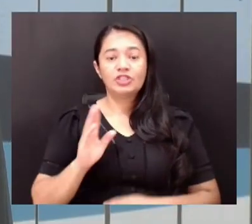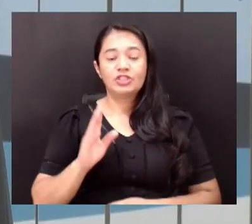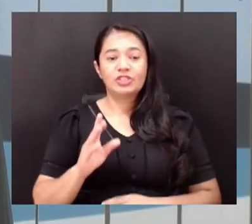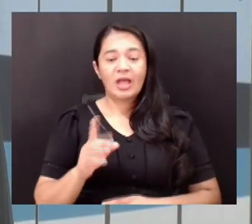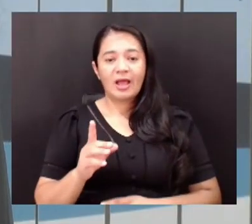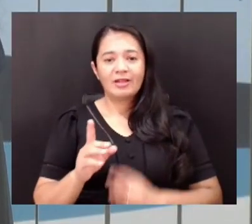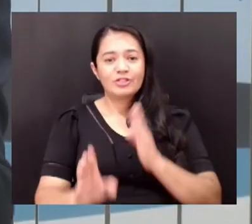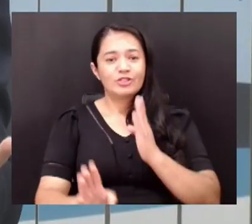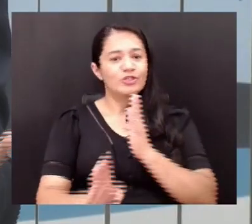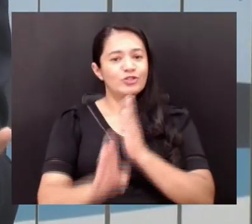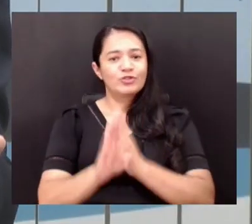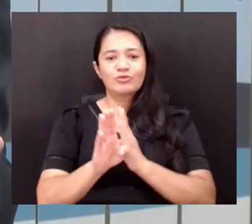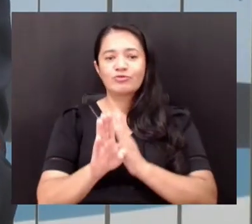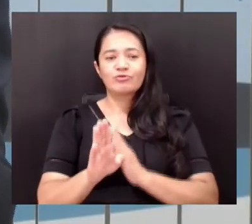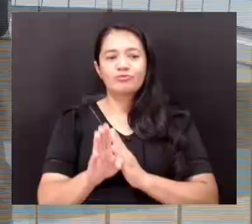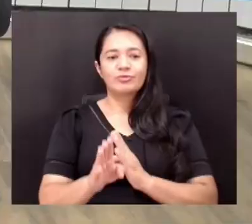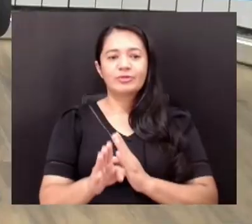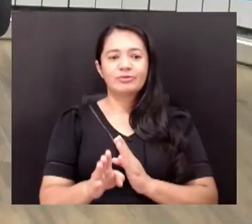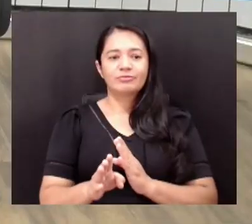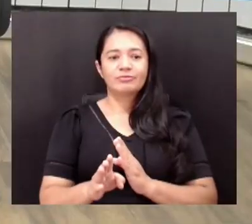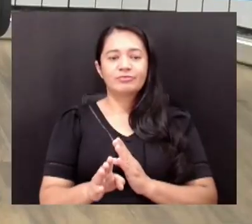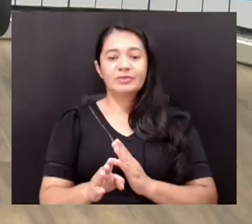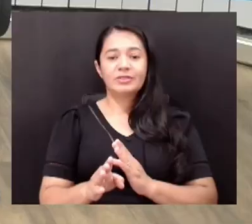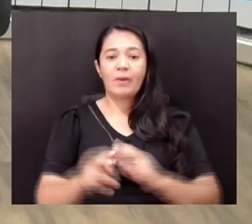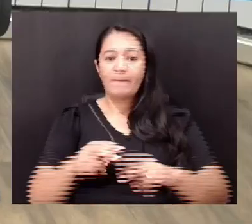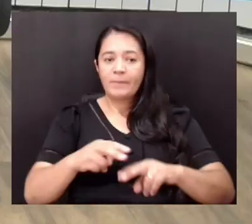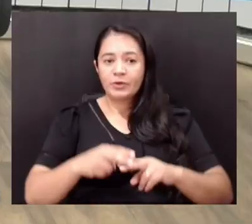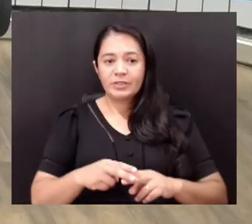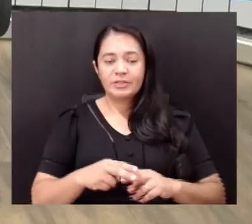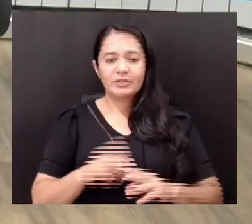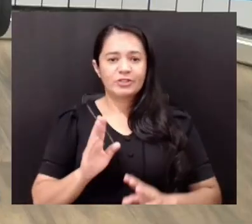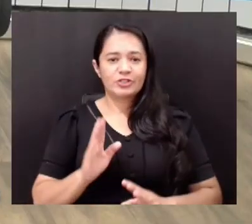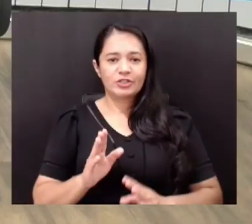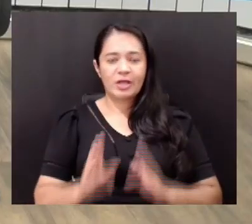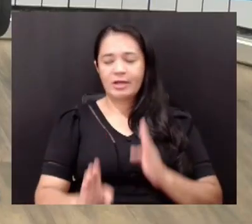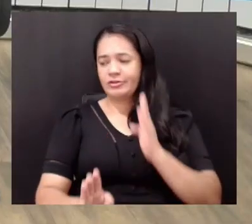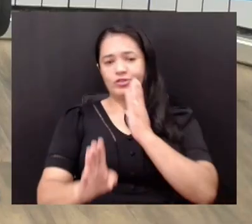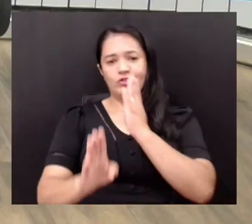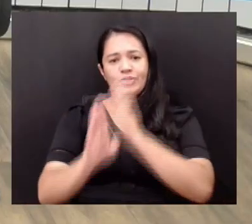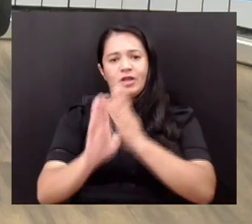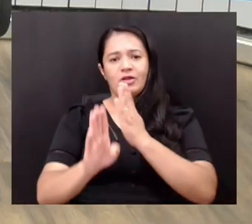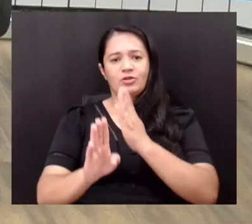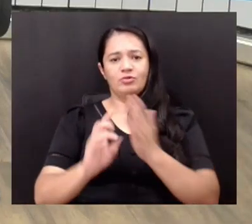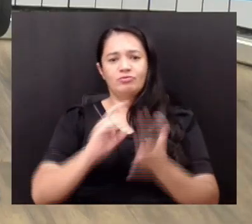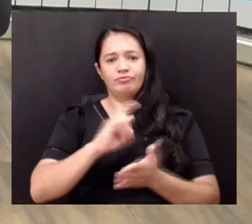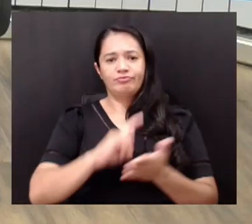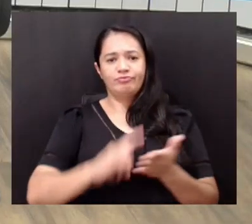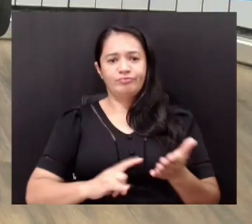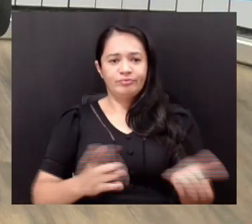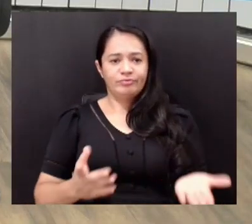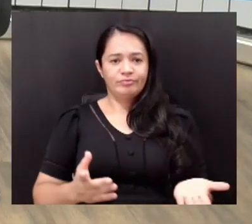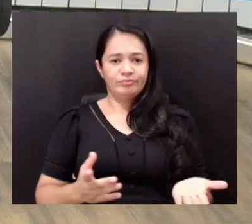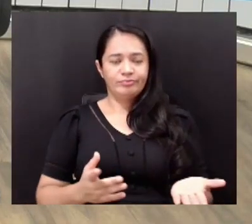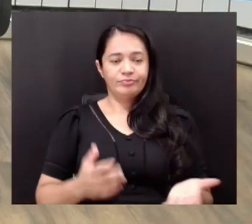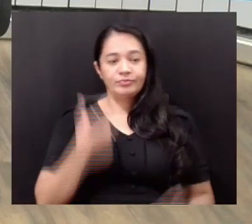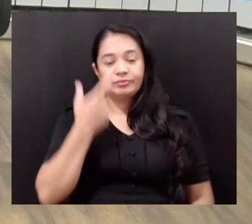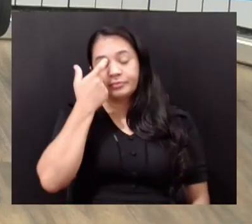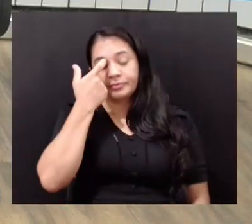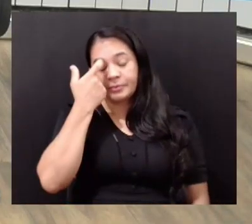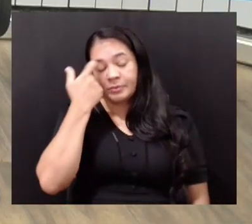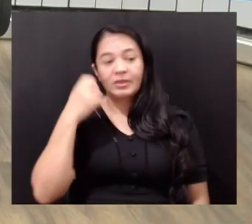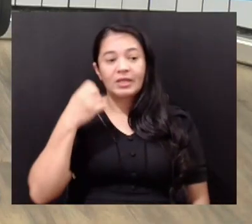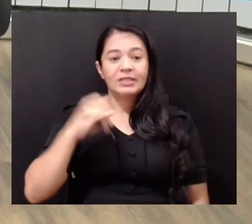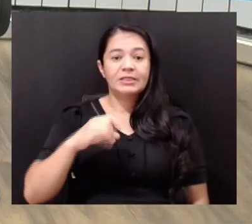Né? Então, quebra um pouco esse paradigma de diagnosticar. Né? Inclusive, até se a gente parar para pensar, por